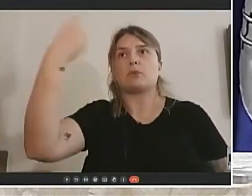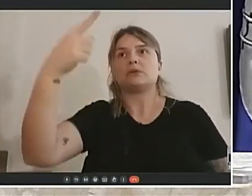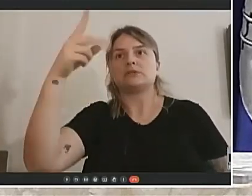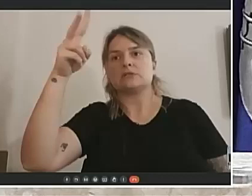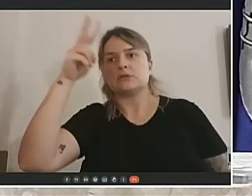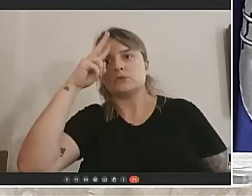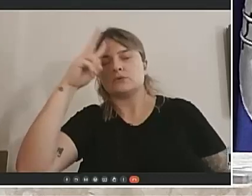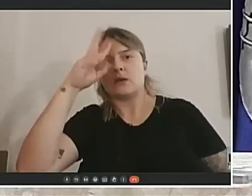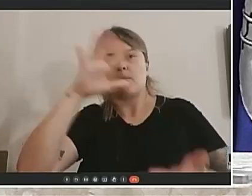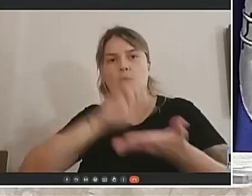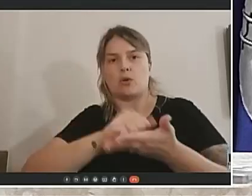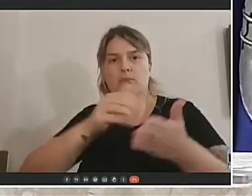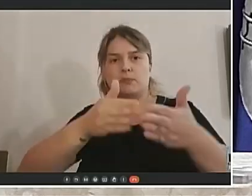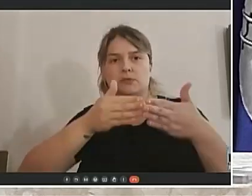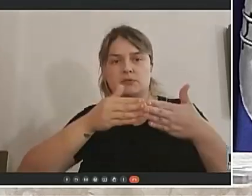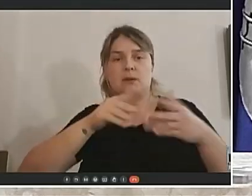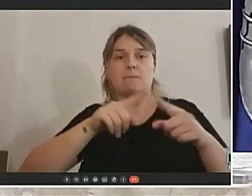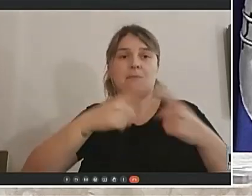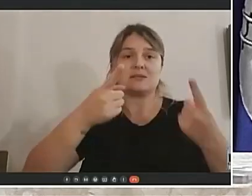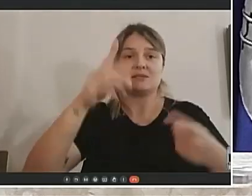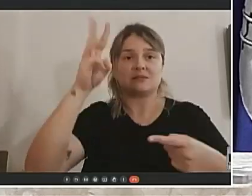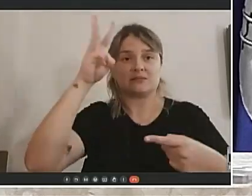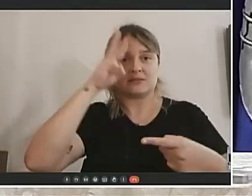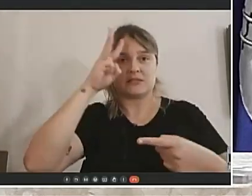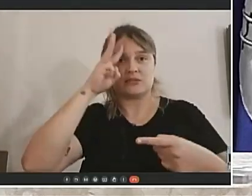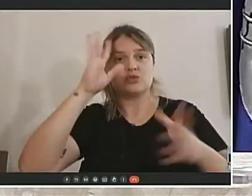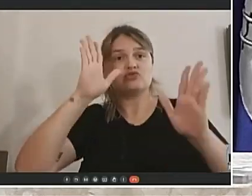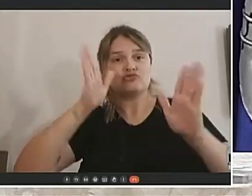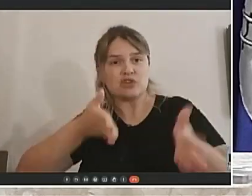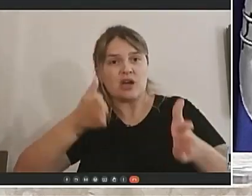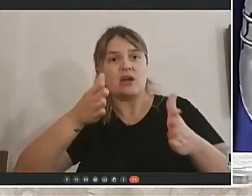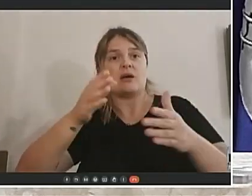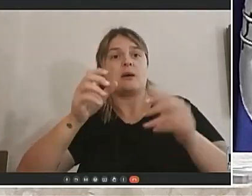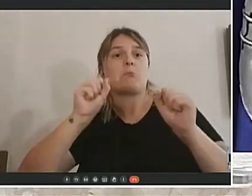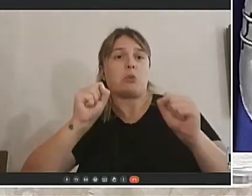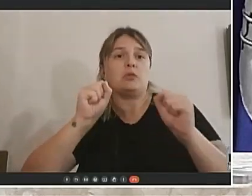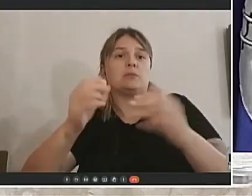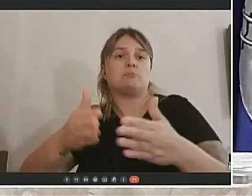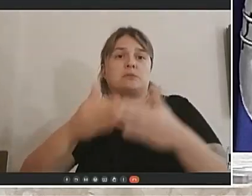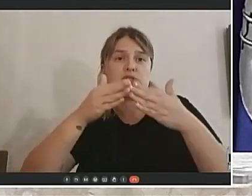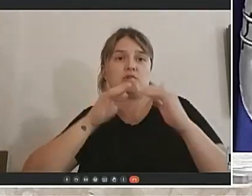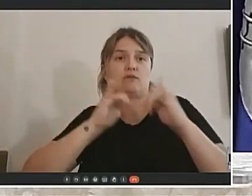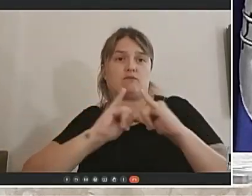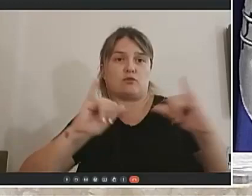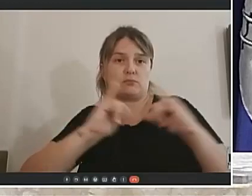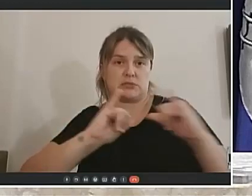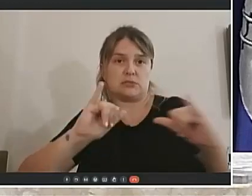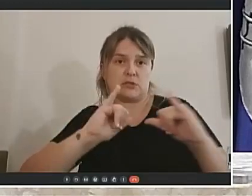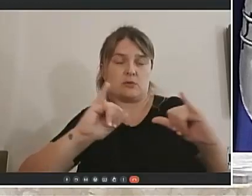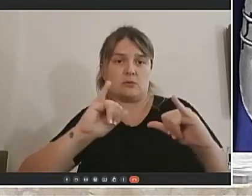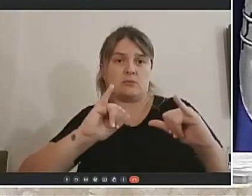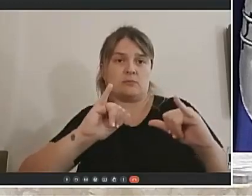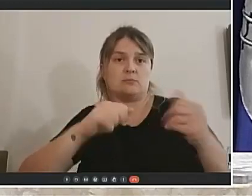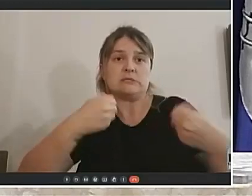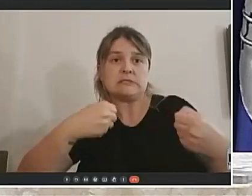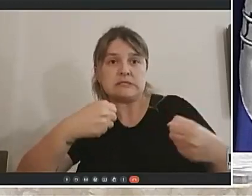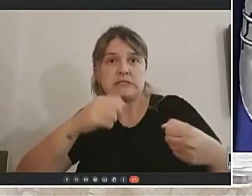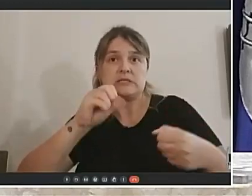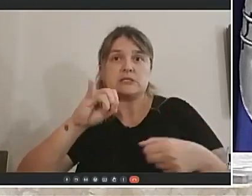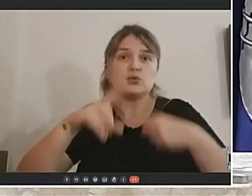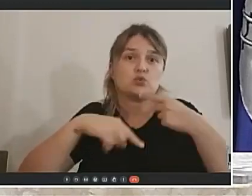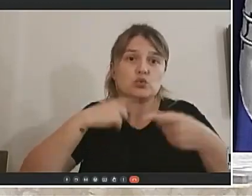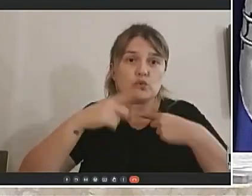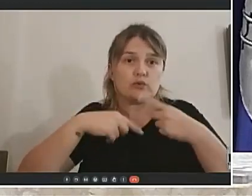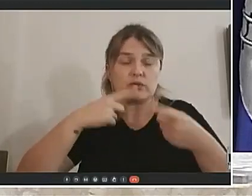requerimentos mas na terça-feira já poderia ter solicitado as informações ao qual necessária se ficou com certa dúvida